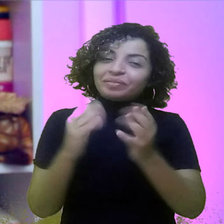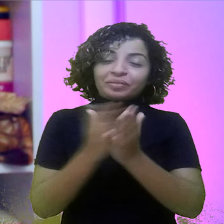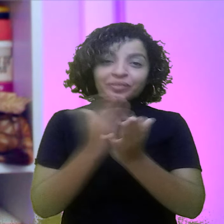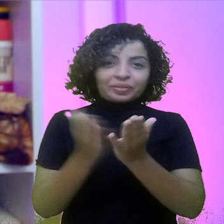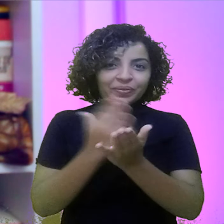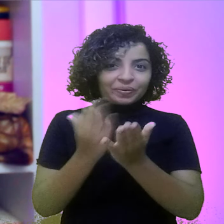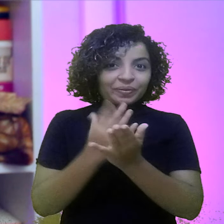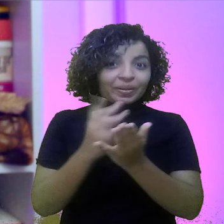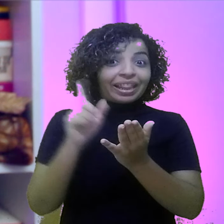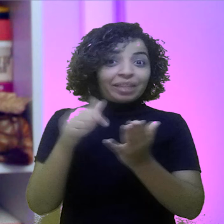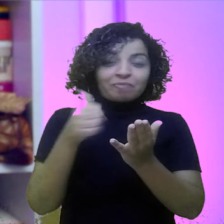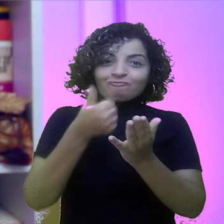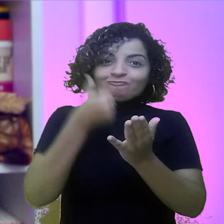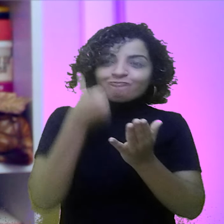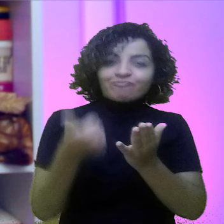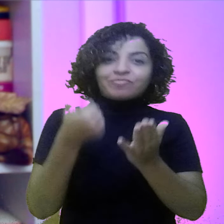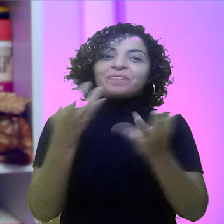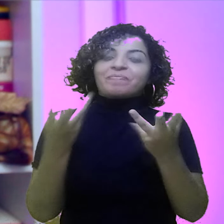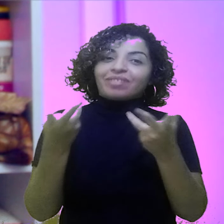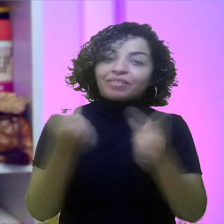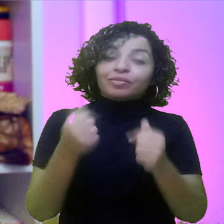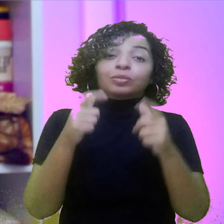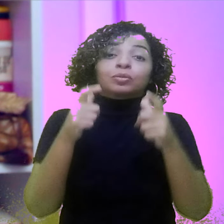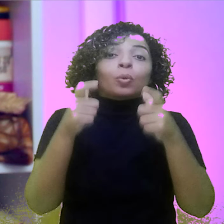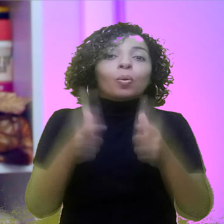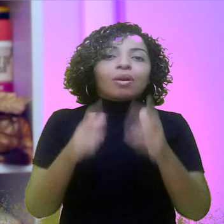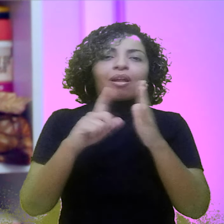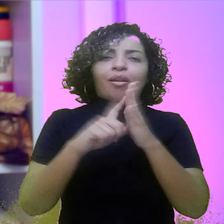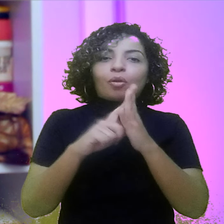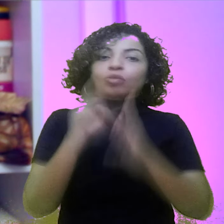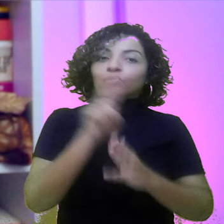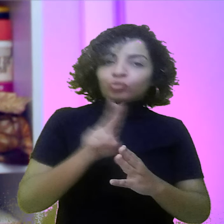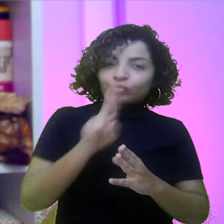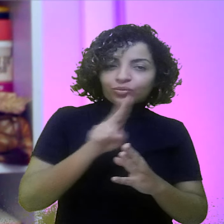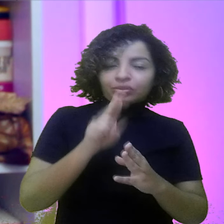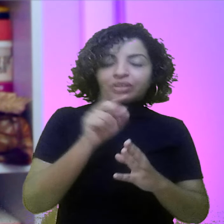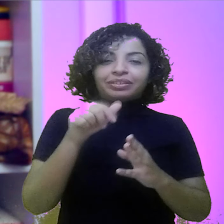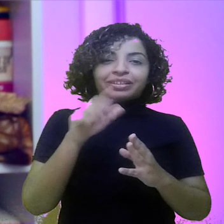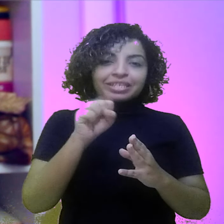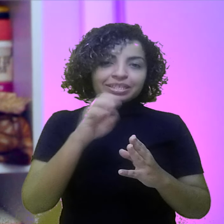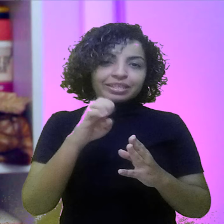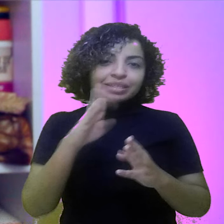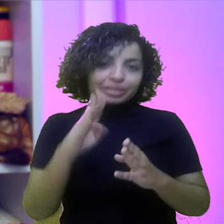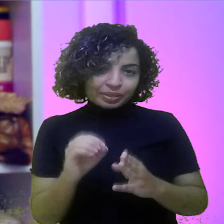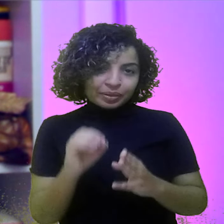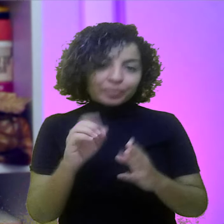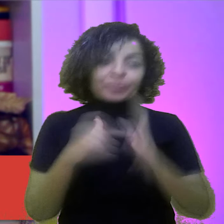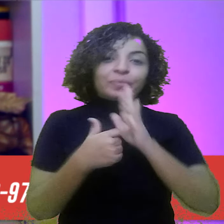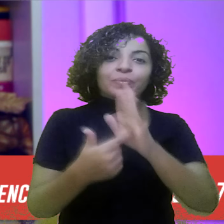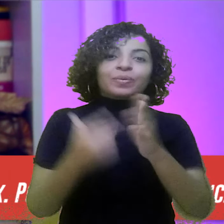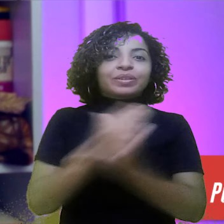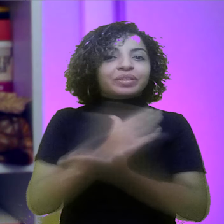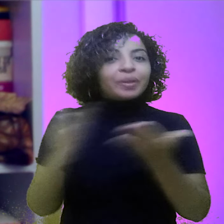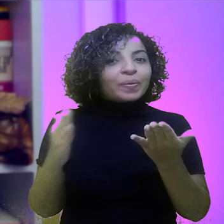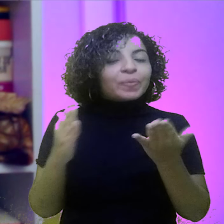algumas joias preciosas que eu consegui nos sebos, seja na estante virtual ou sebos presencial mesmo. Vou mostrar para vocês aqui algumas